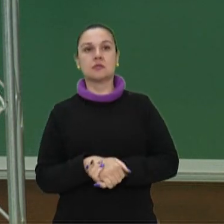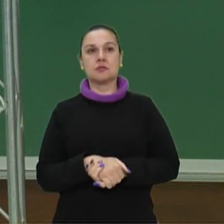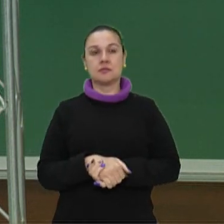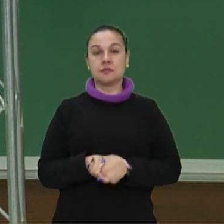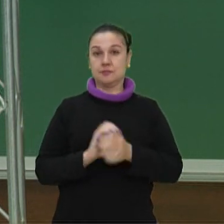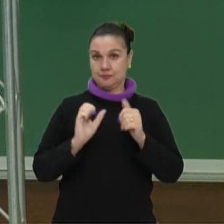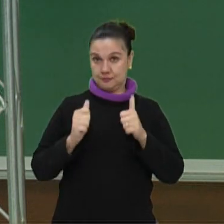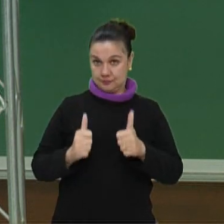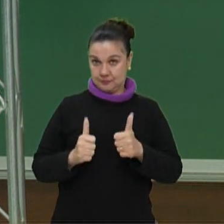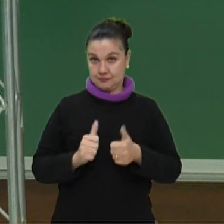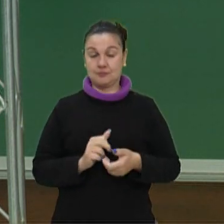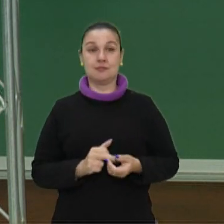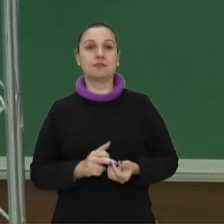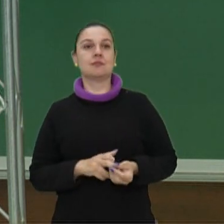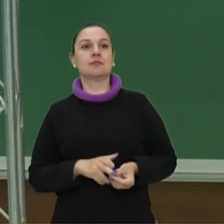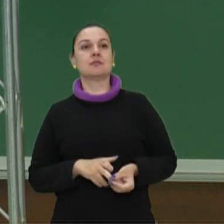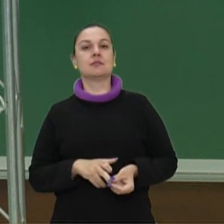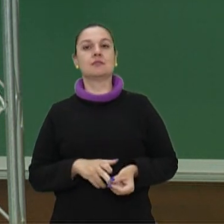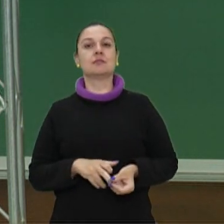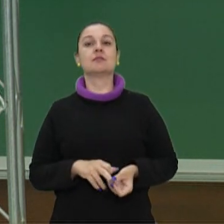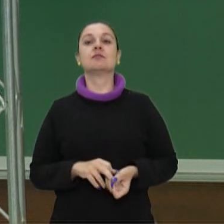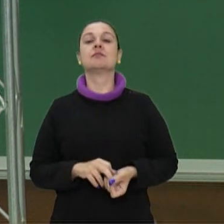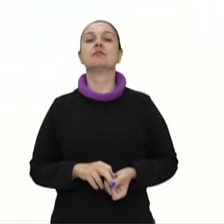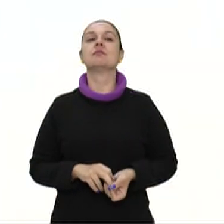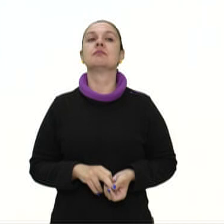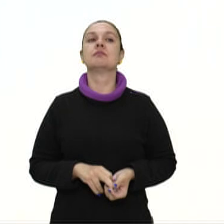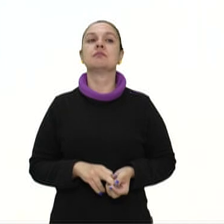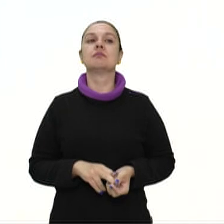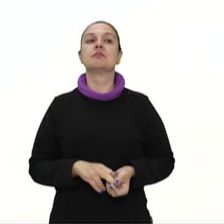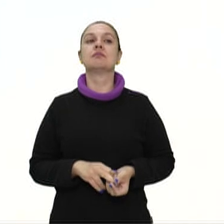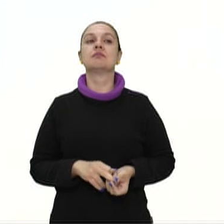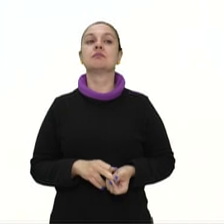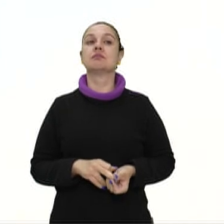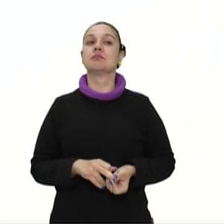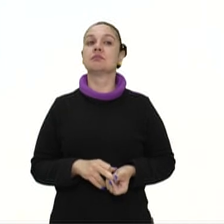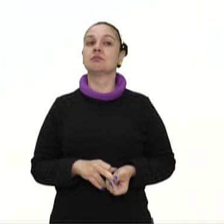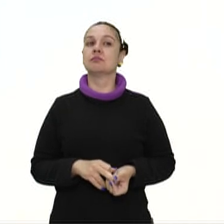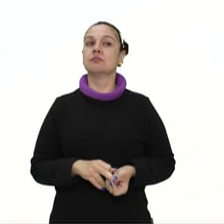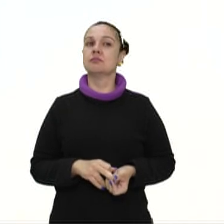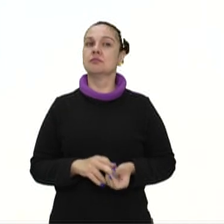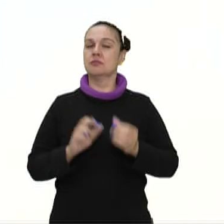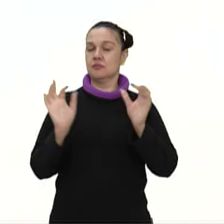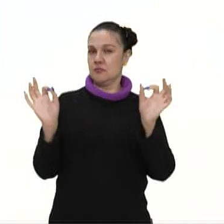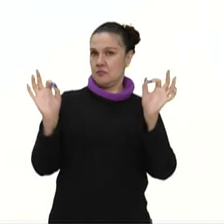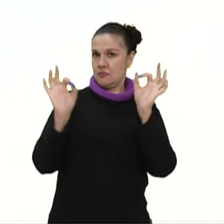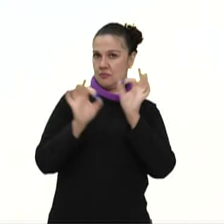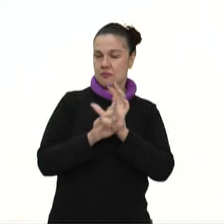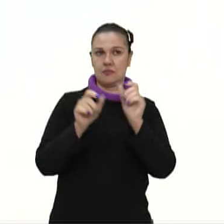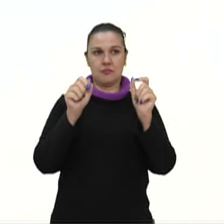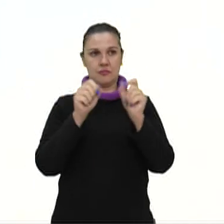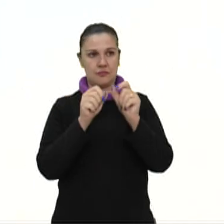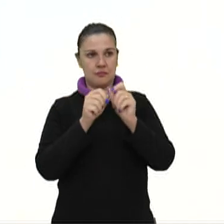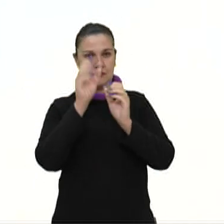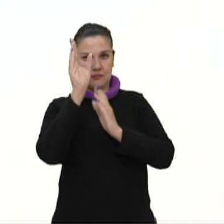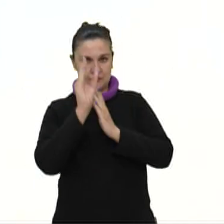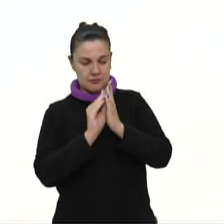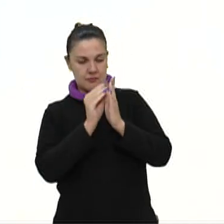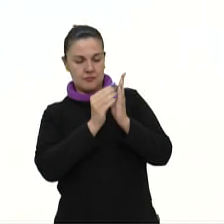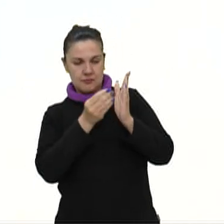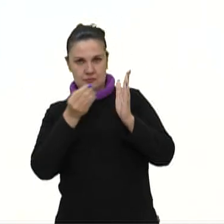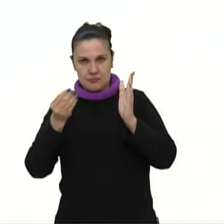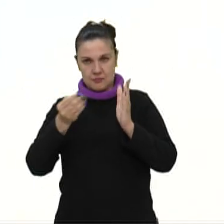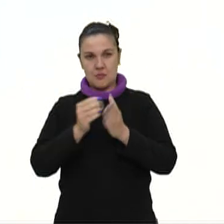7. Ok? Beleza. Feito isso, né, eu